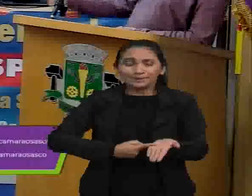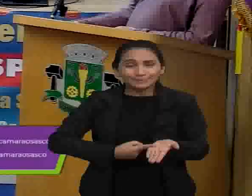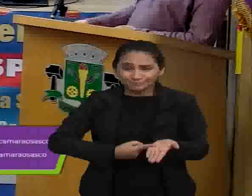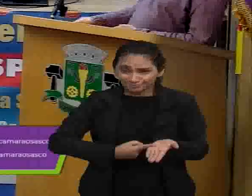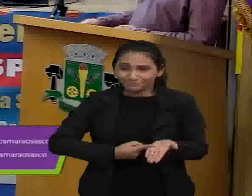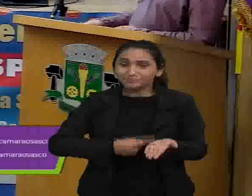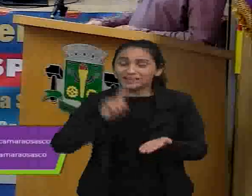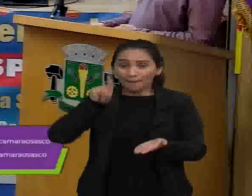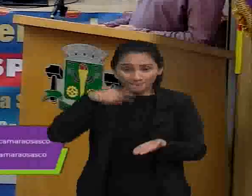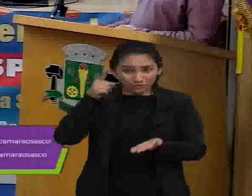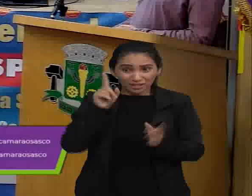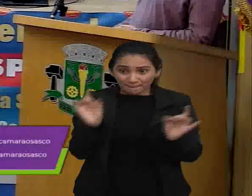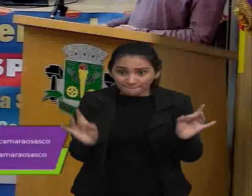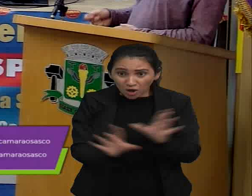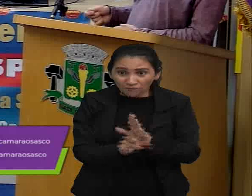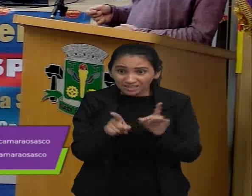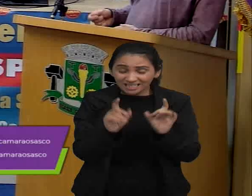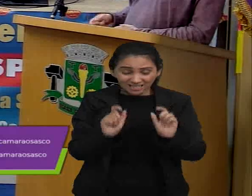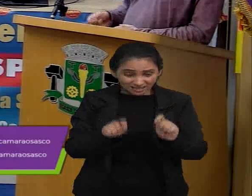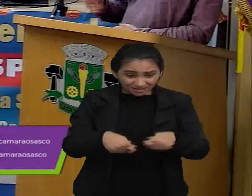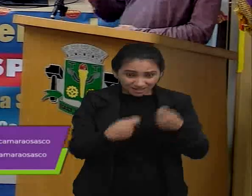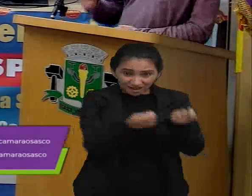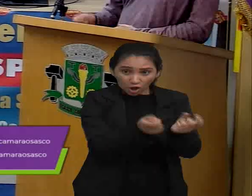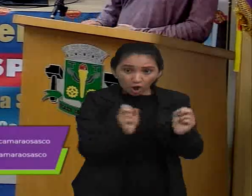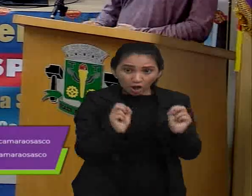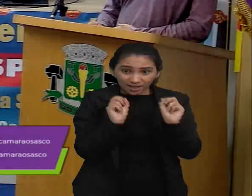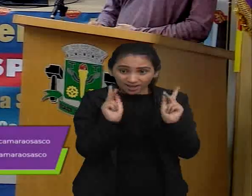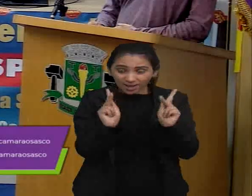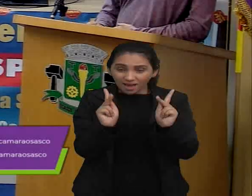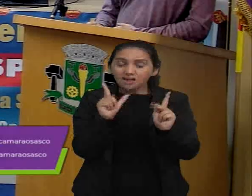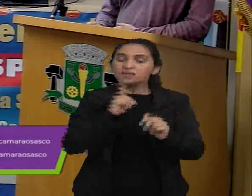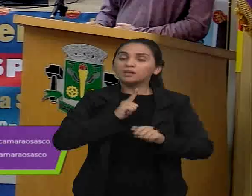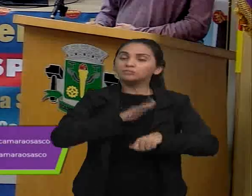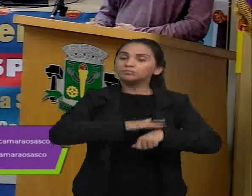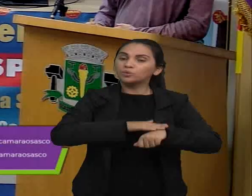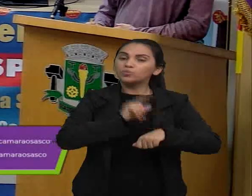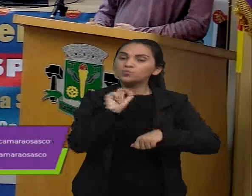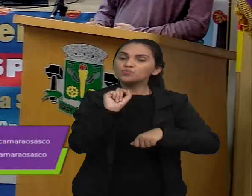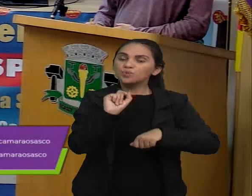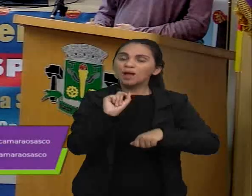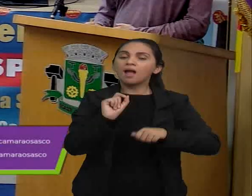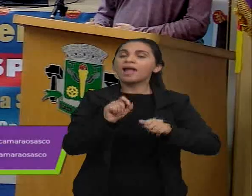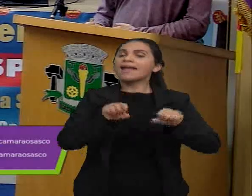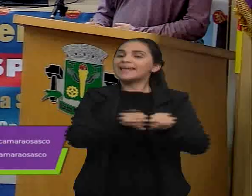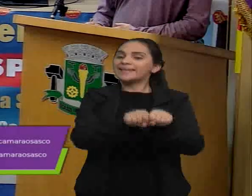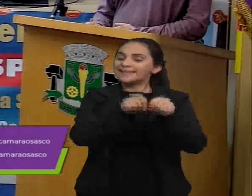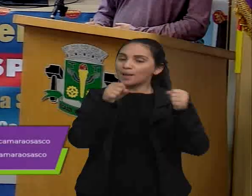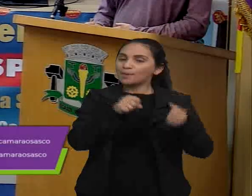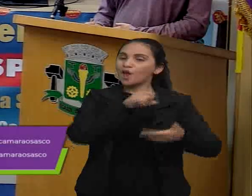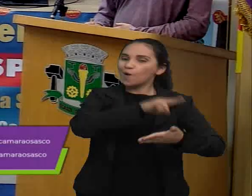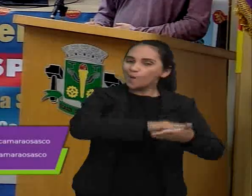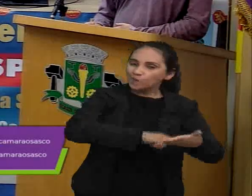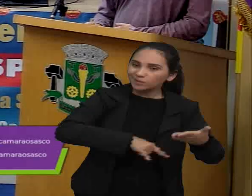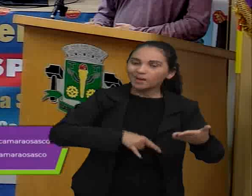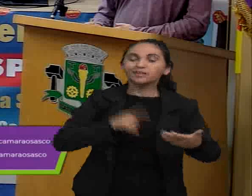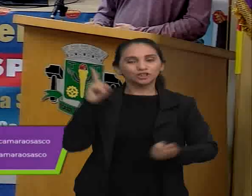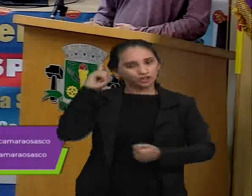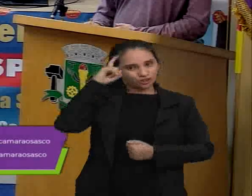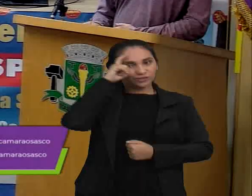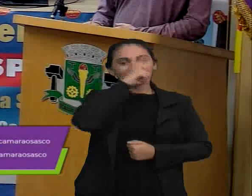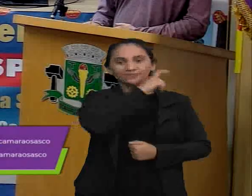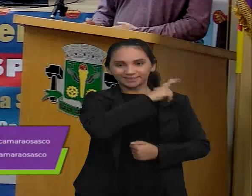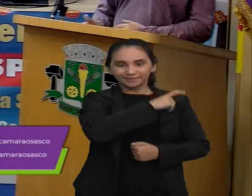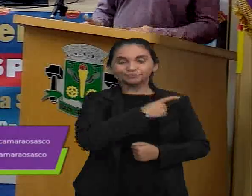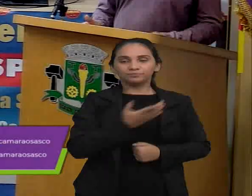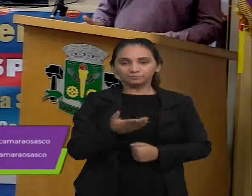porque depois que você entrega, você vai demorar décadas para romper um contrato de concessão, porque